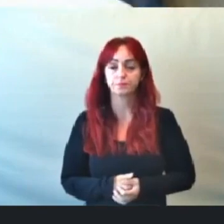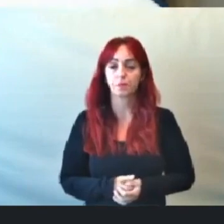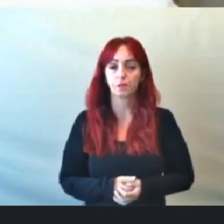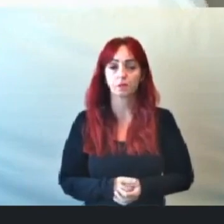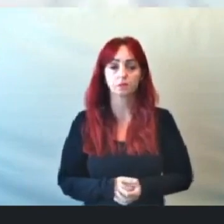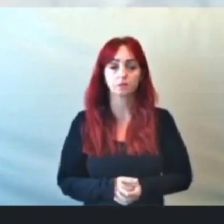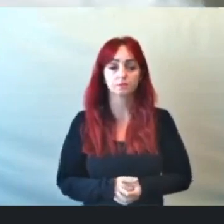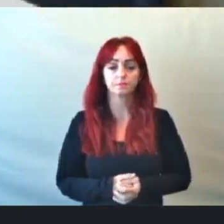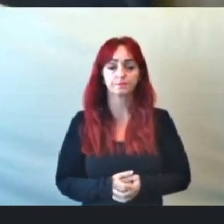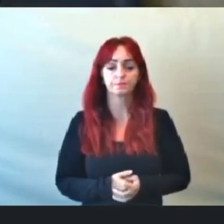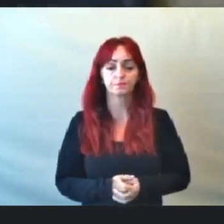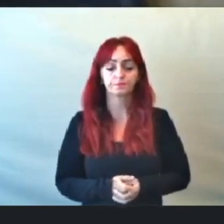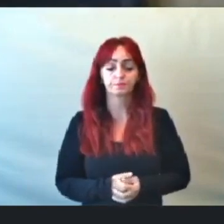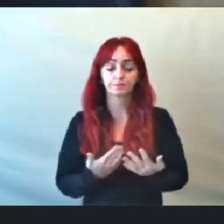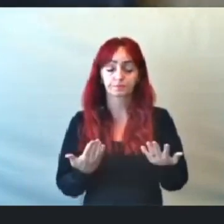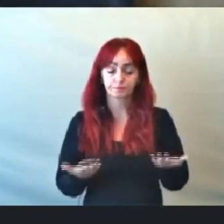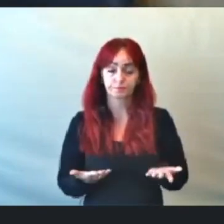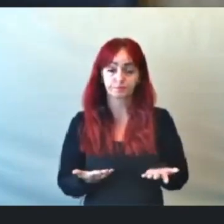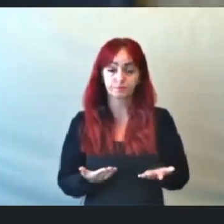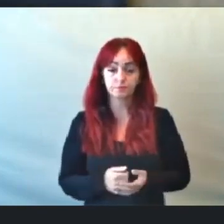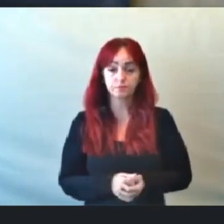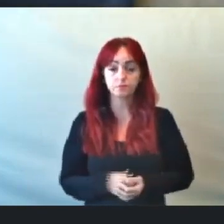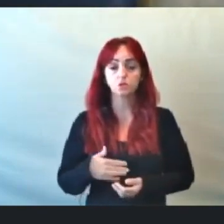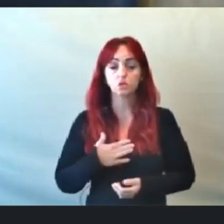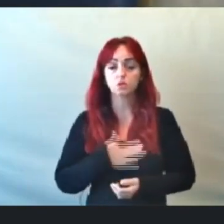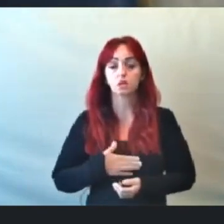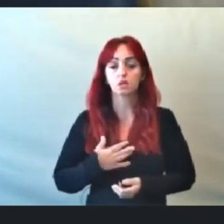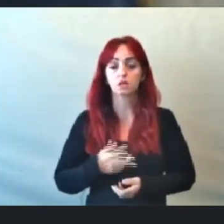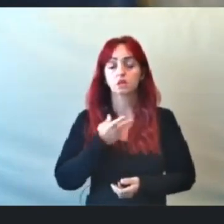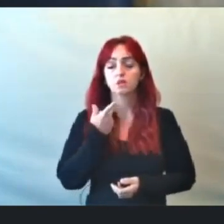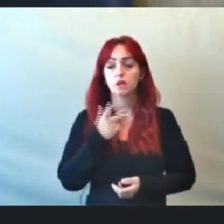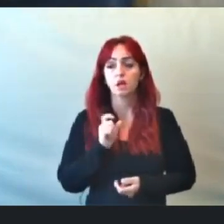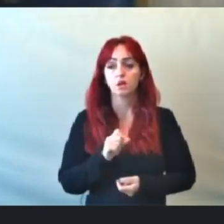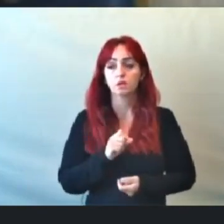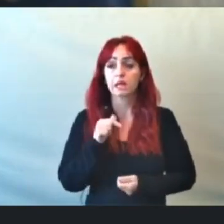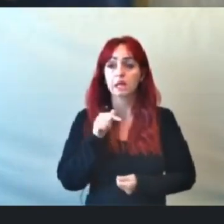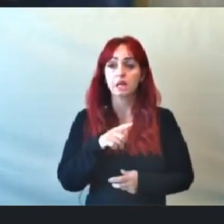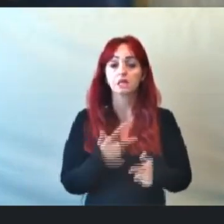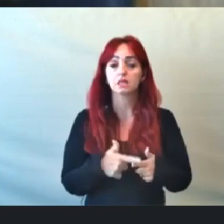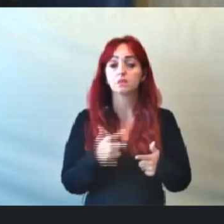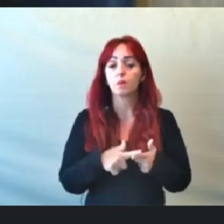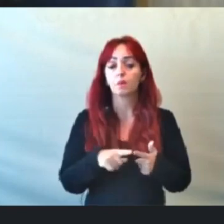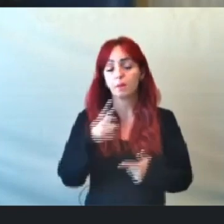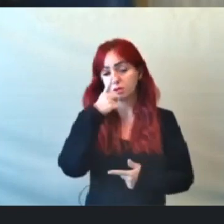Gostaria de ressaltar que esses problemas de poluição urbana